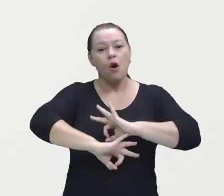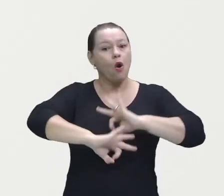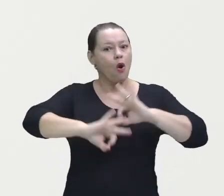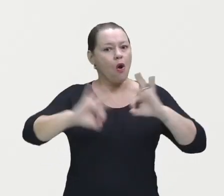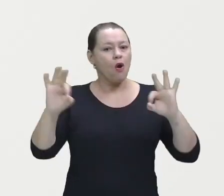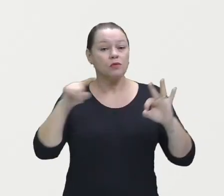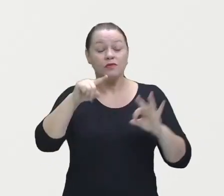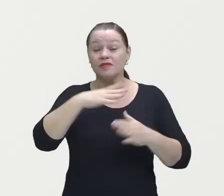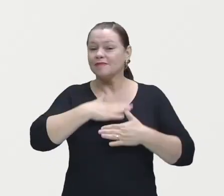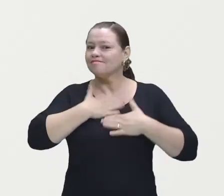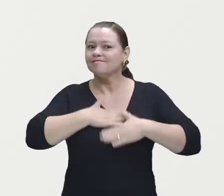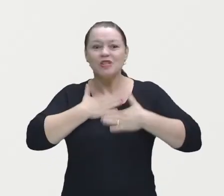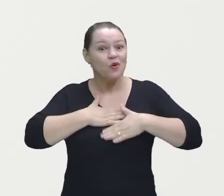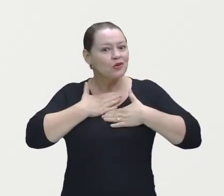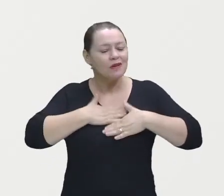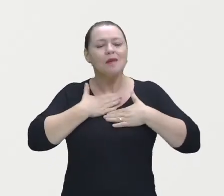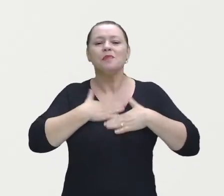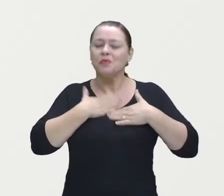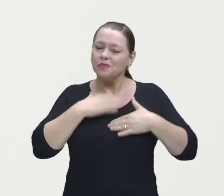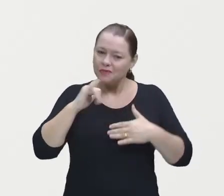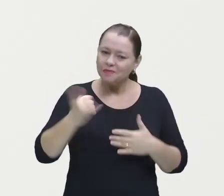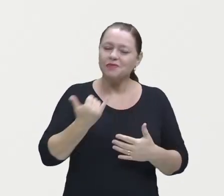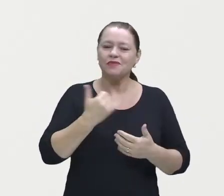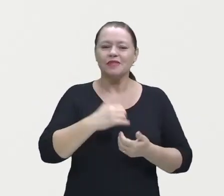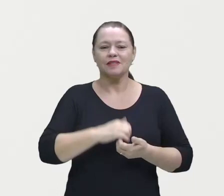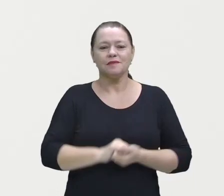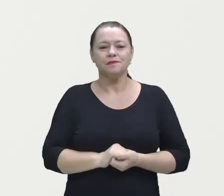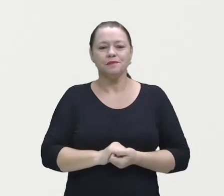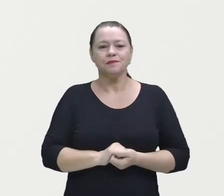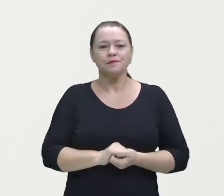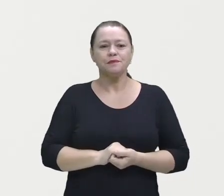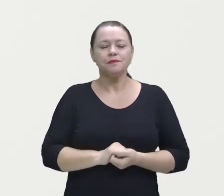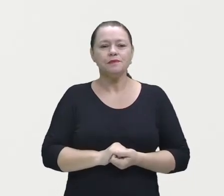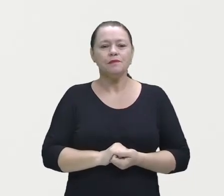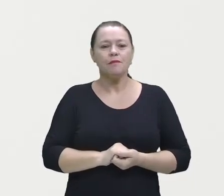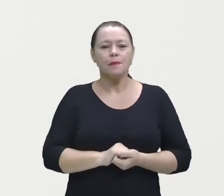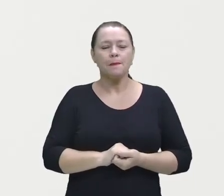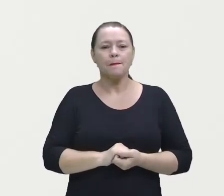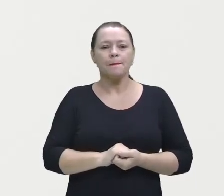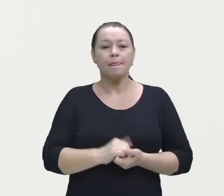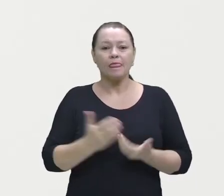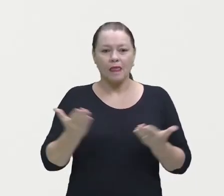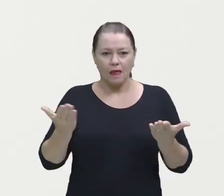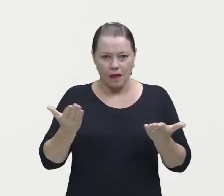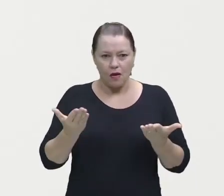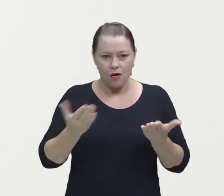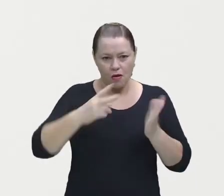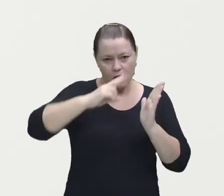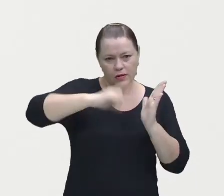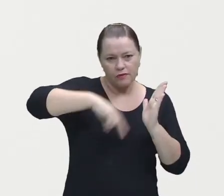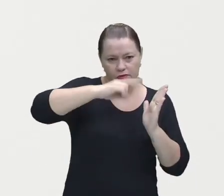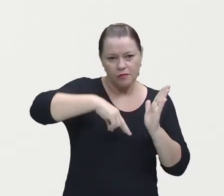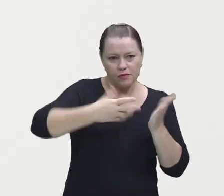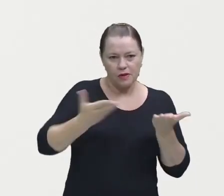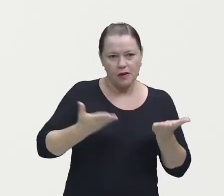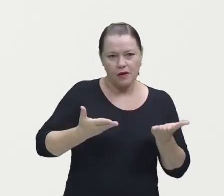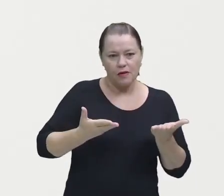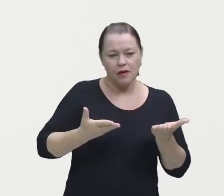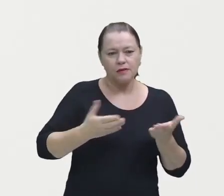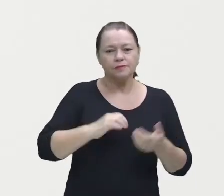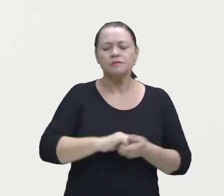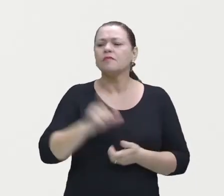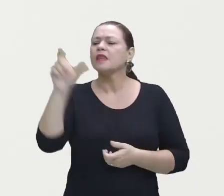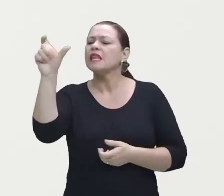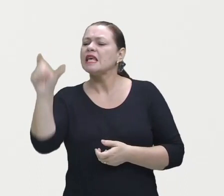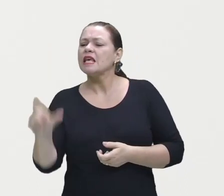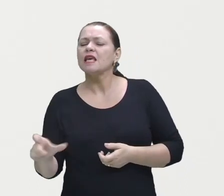se divertir muito. Vamos ler o trechinho do texto que nós tivemos?